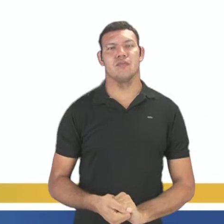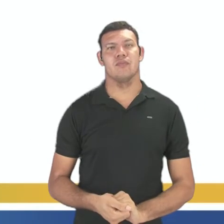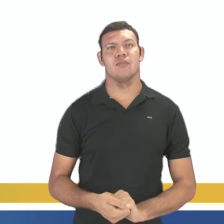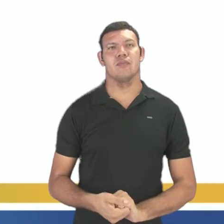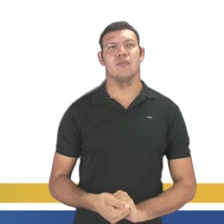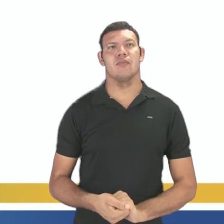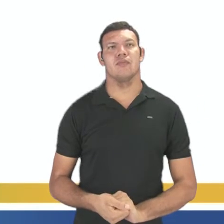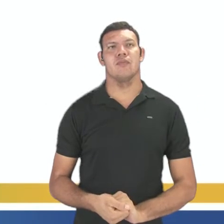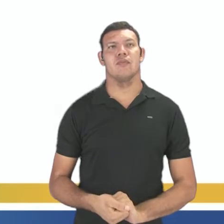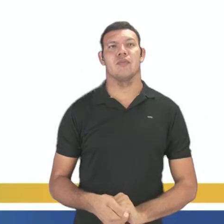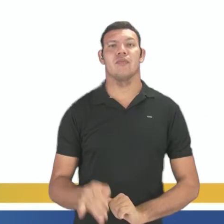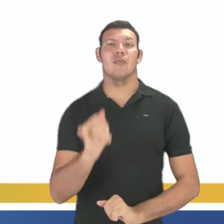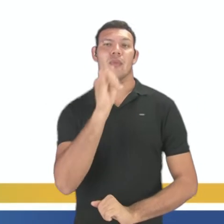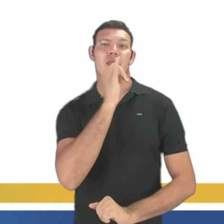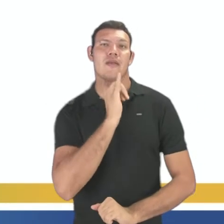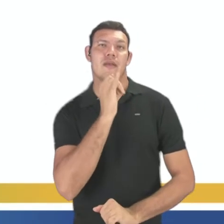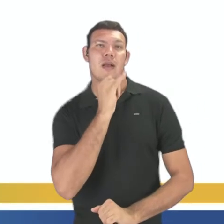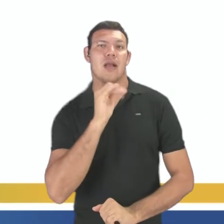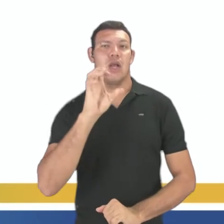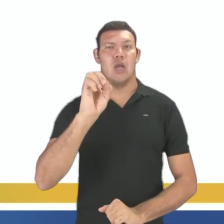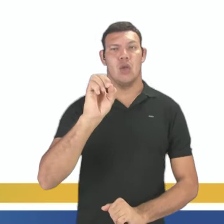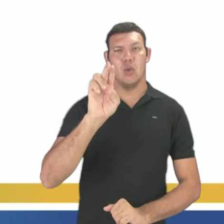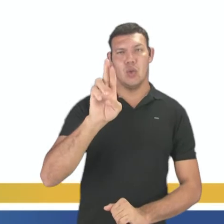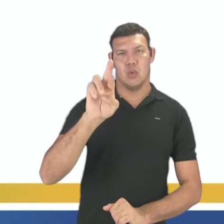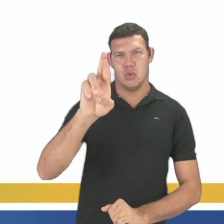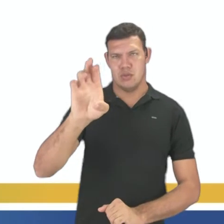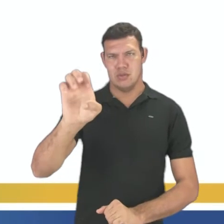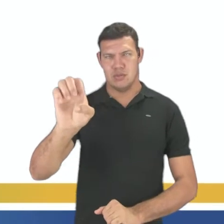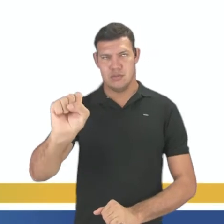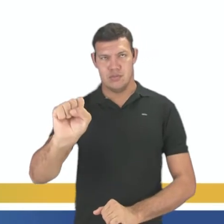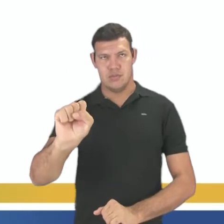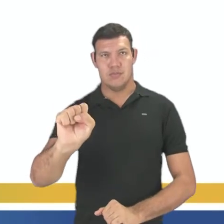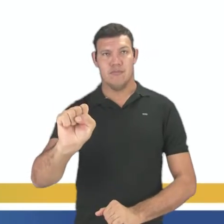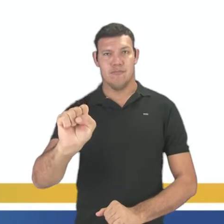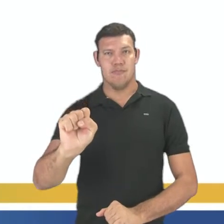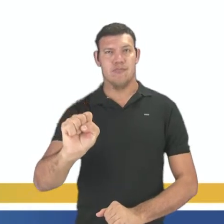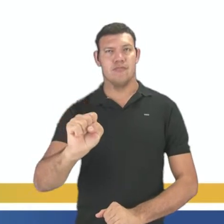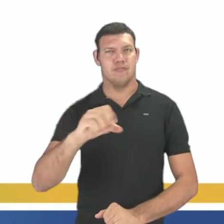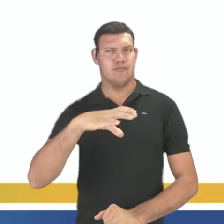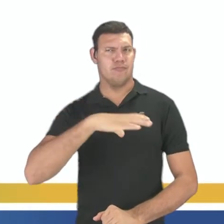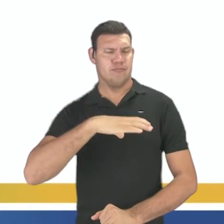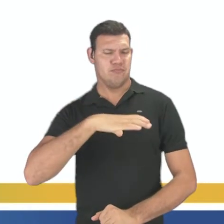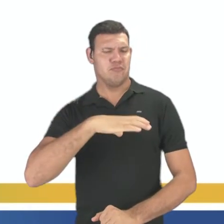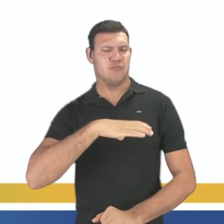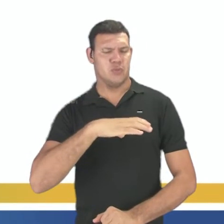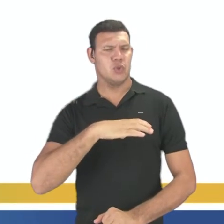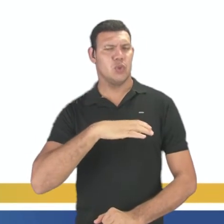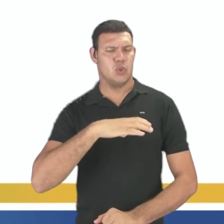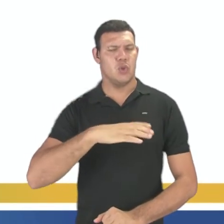Ours, the city is ours, essa cidade é nossa, ok? Rio Branco.